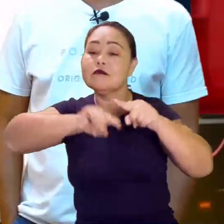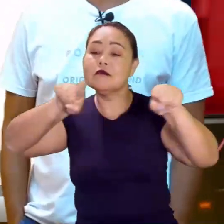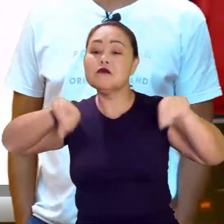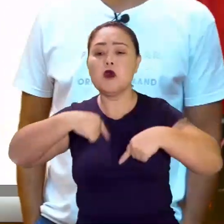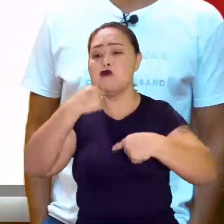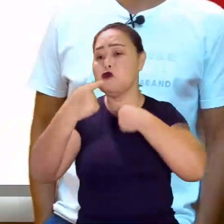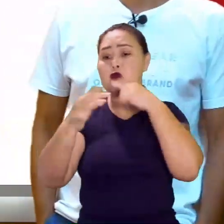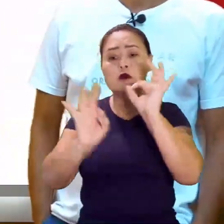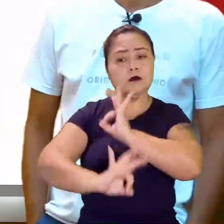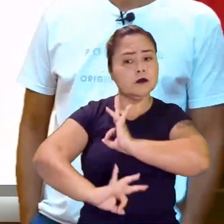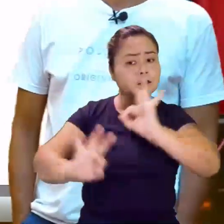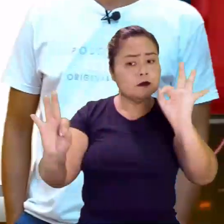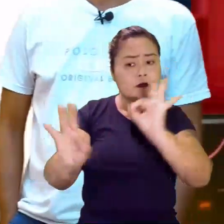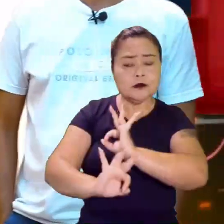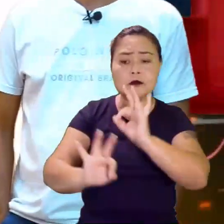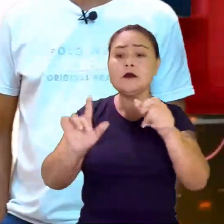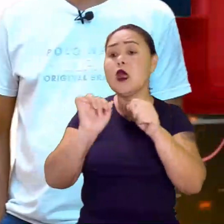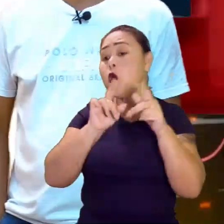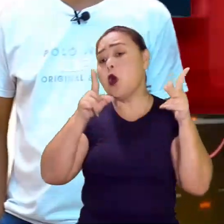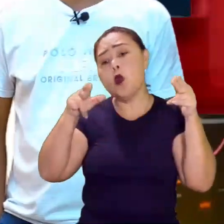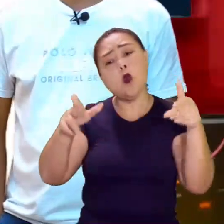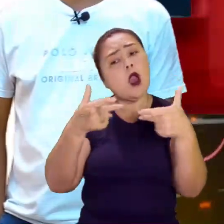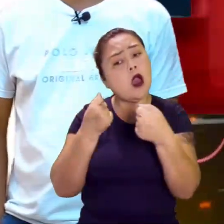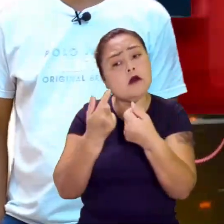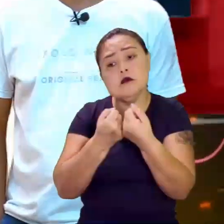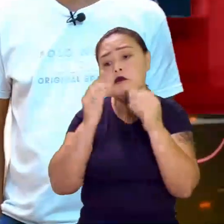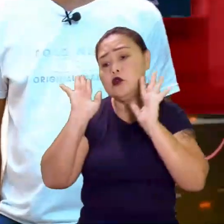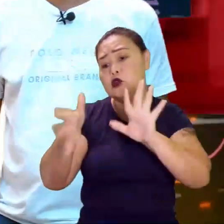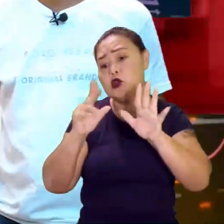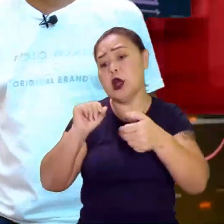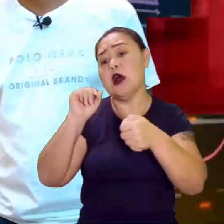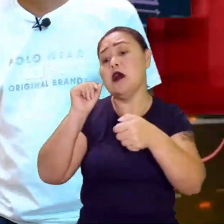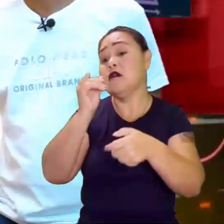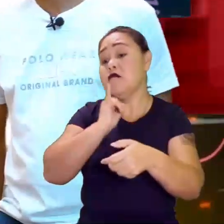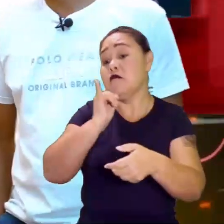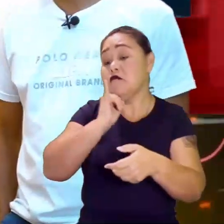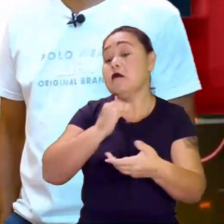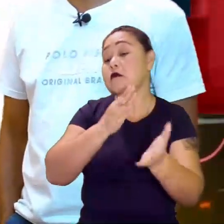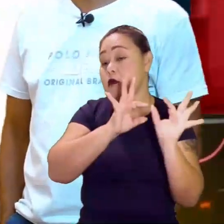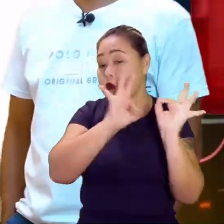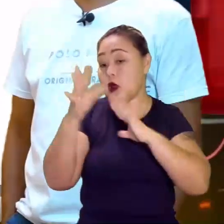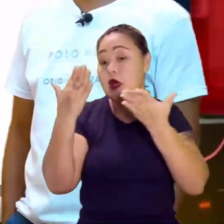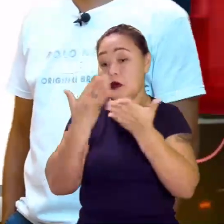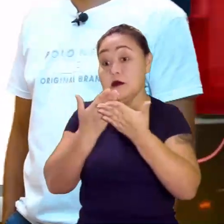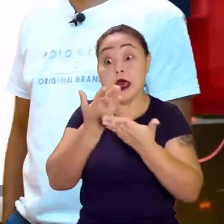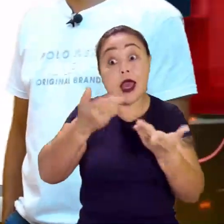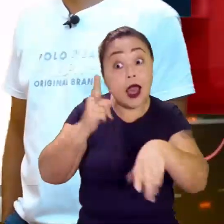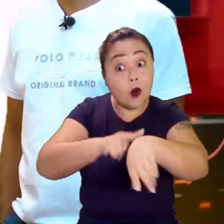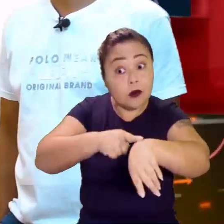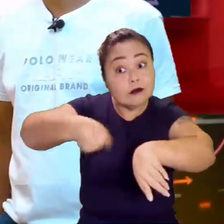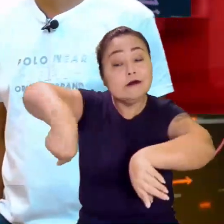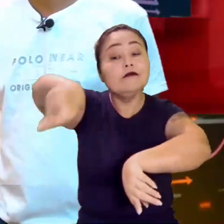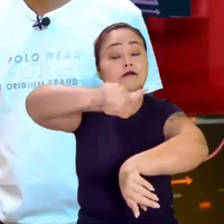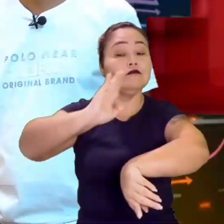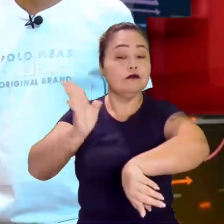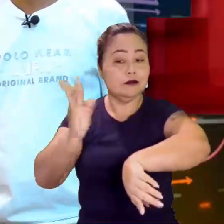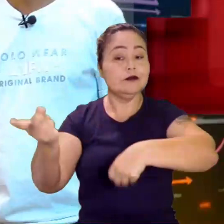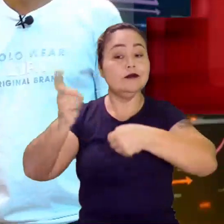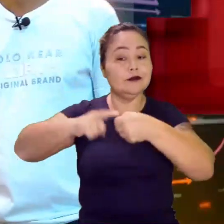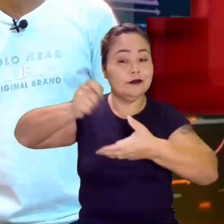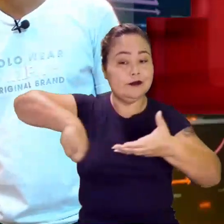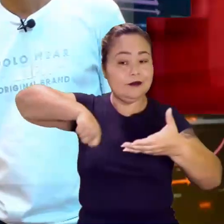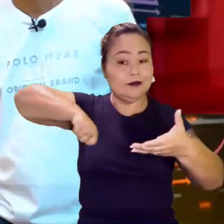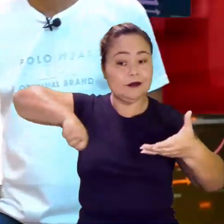sem dificuldade, tá na mesma linha, no mesmo caminho do que a gente fez nos exemplos na aula, né? Então agora é com vocês, a gente já volta